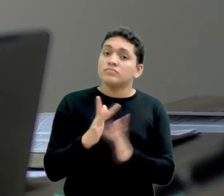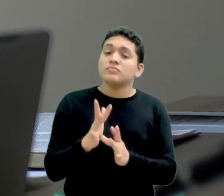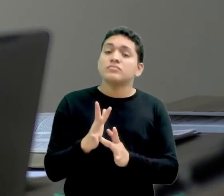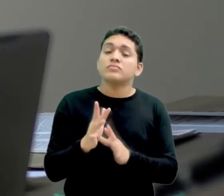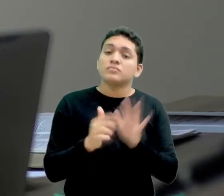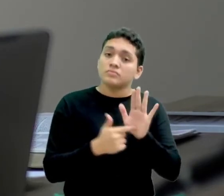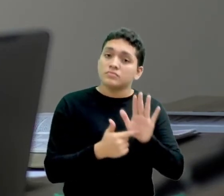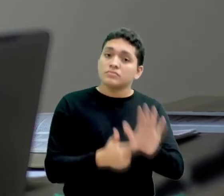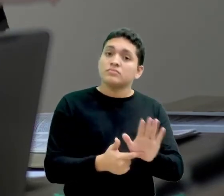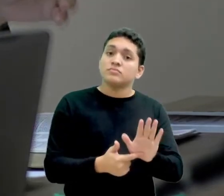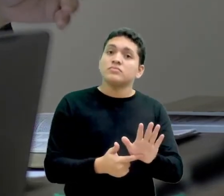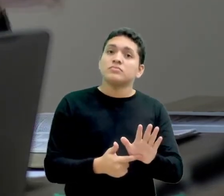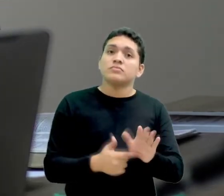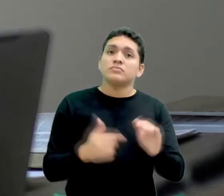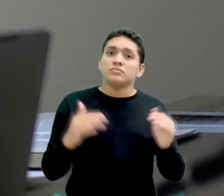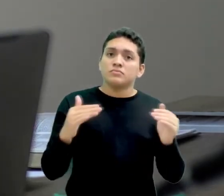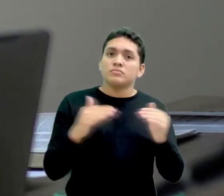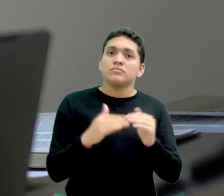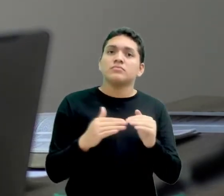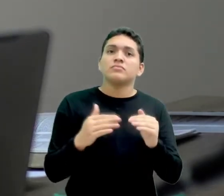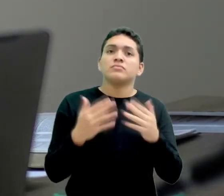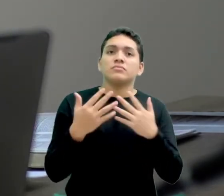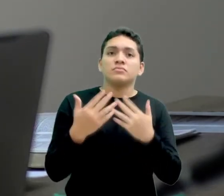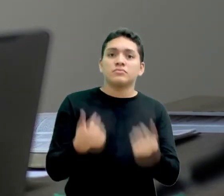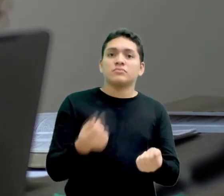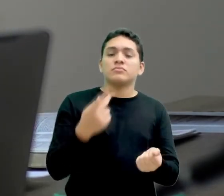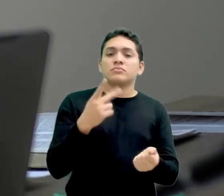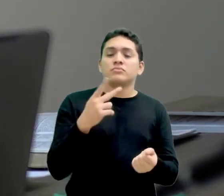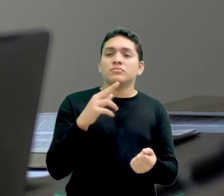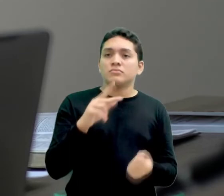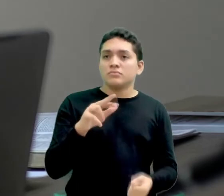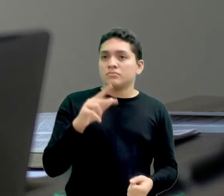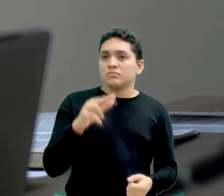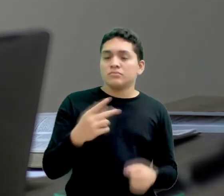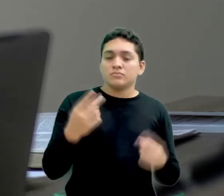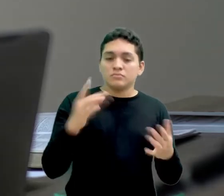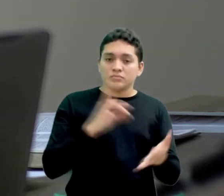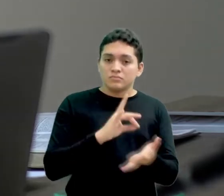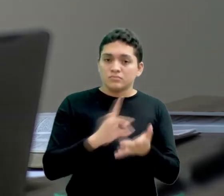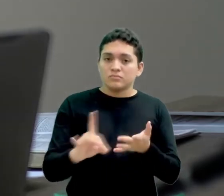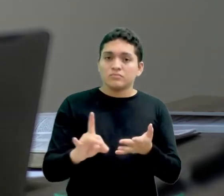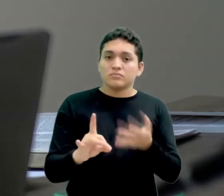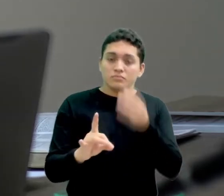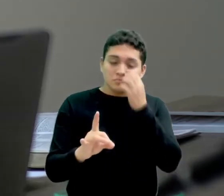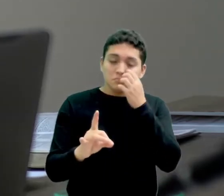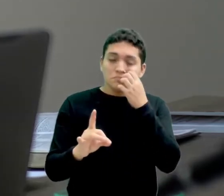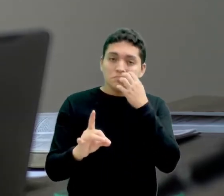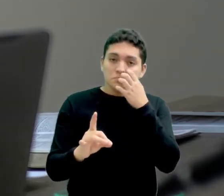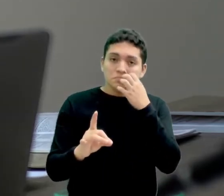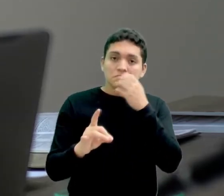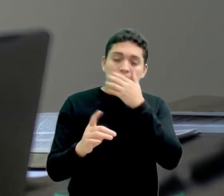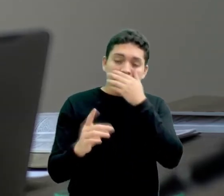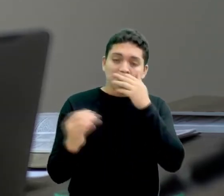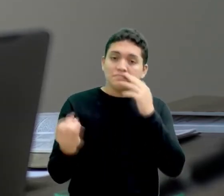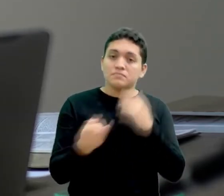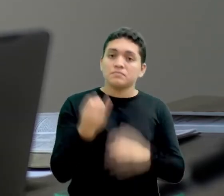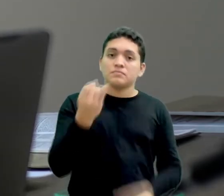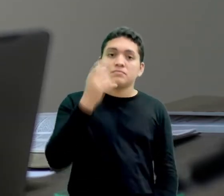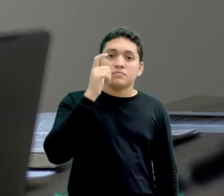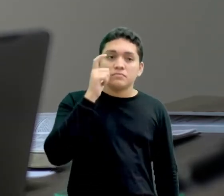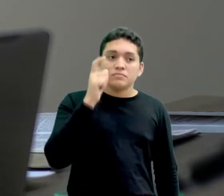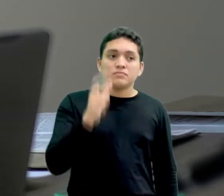olha, concilia-te com o teu irmão. E aqui está falando o inimigo, né, no caso. E, Genilson, é interessante que